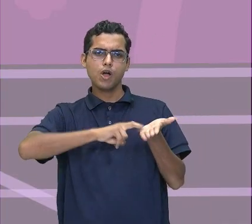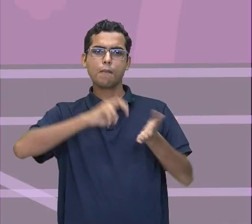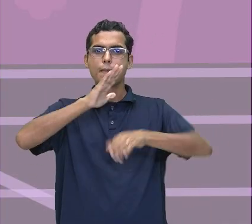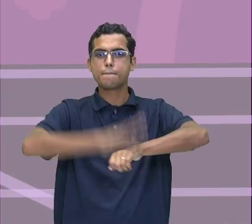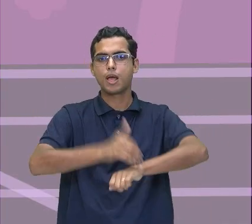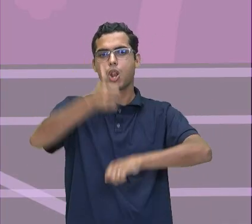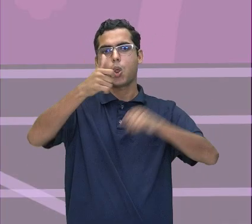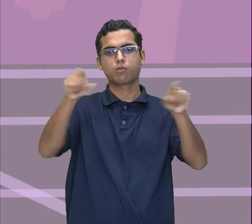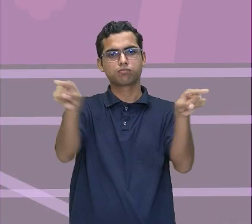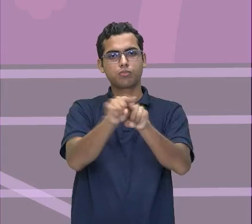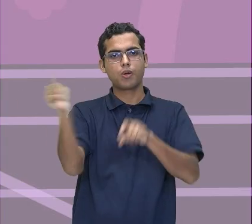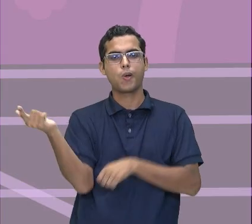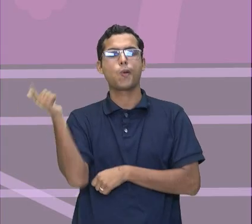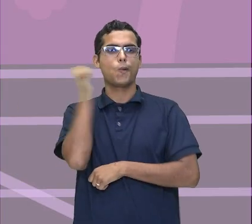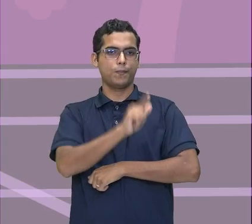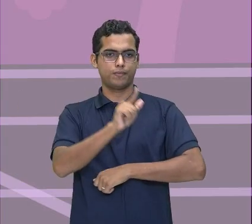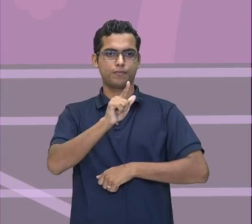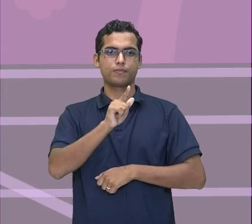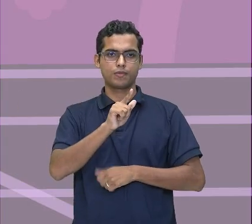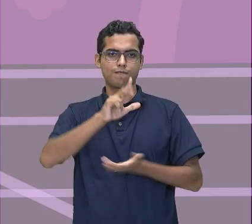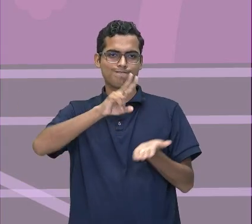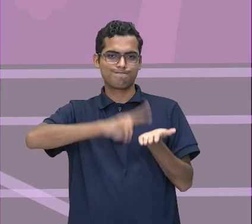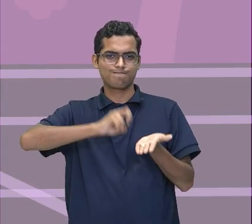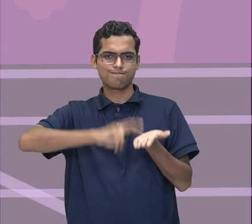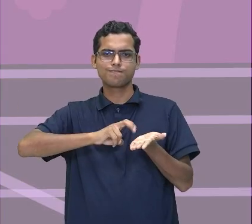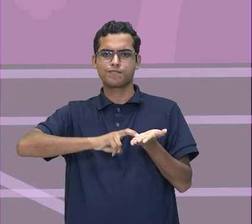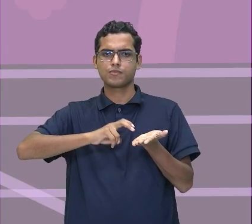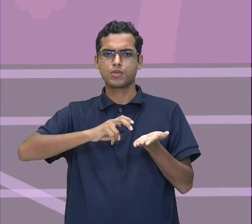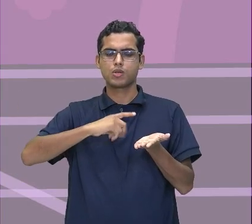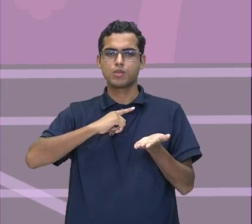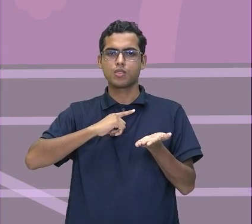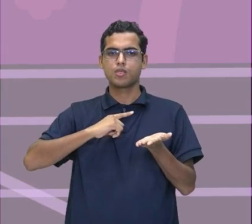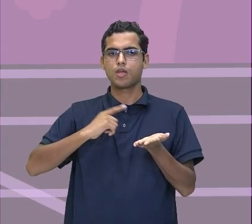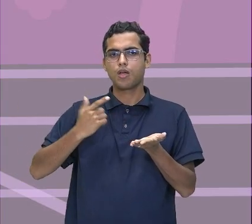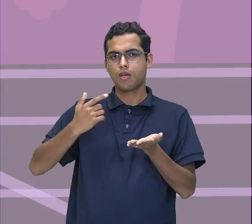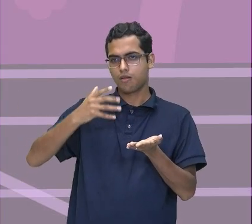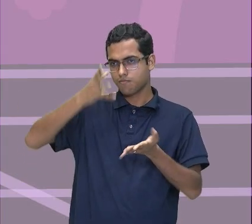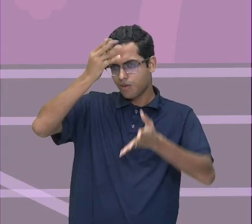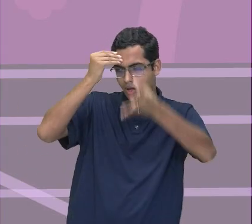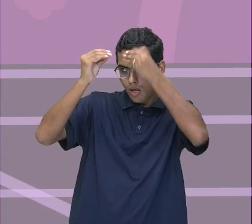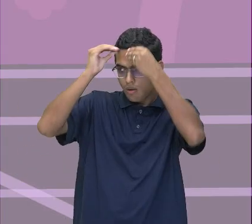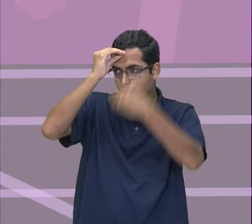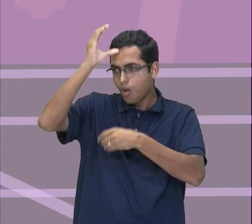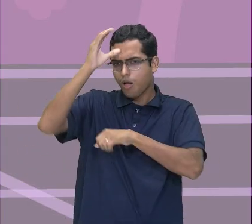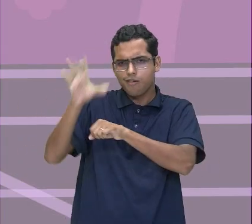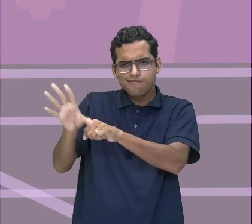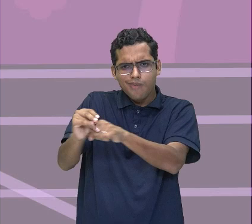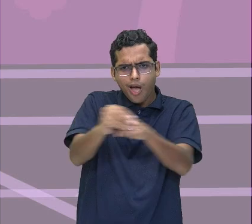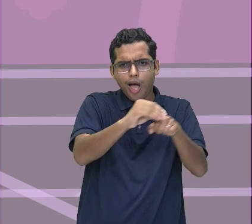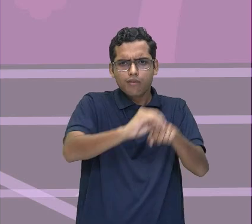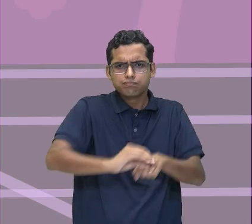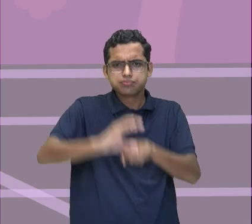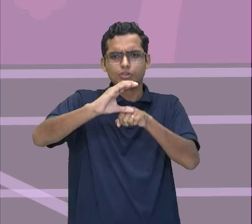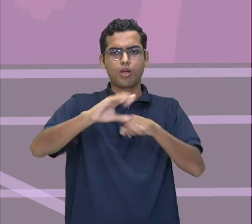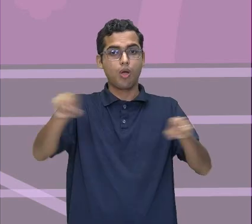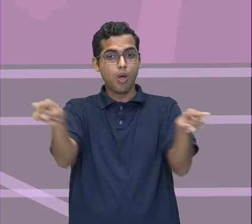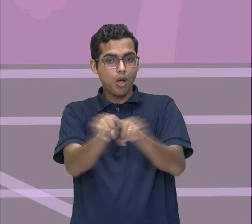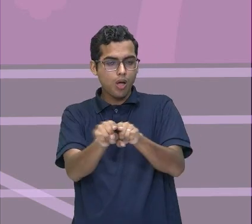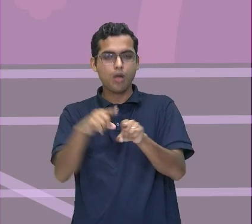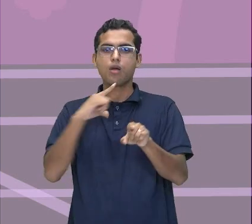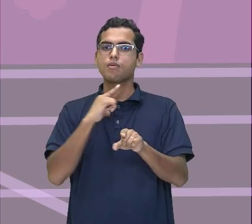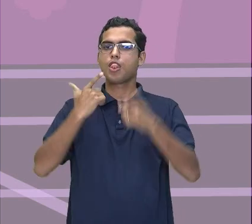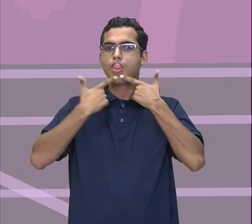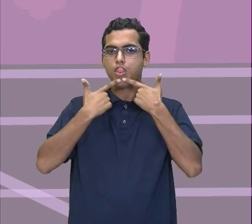ajudar a expandir o vocabulário e melhorar habilidades linguísticas, perfeito? Além disso, a gente vai ter uma melhora também